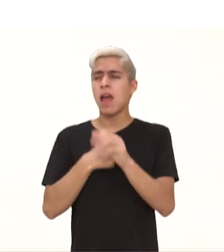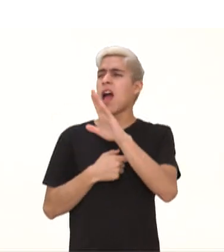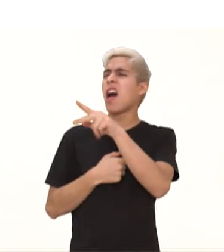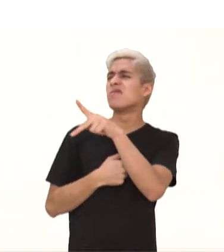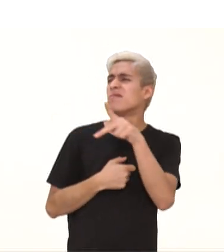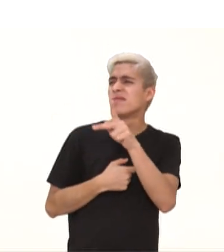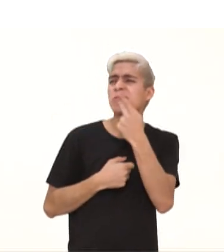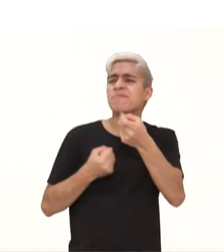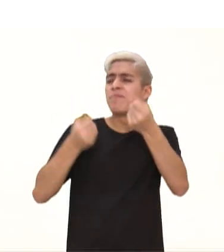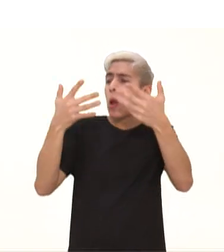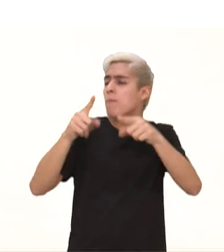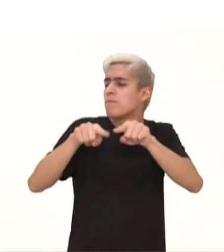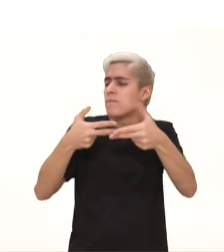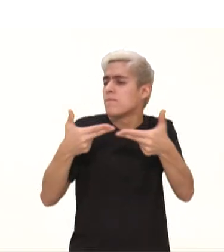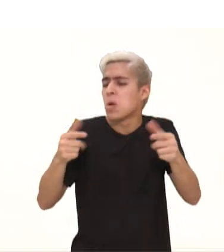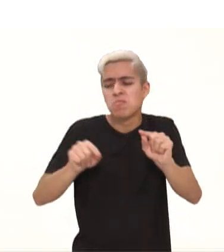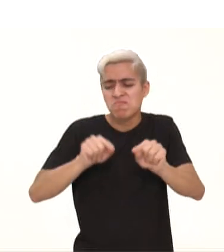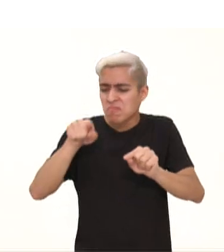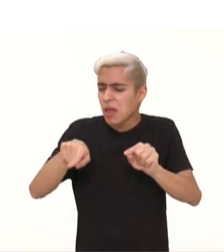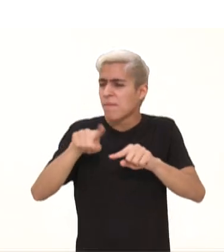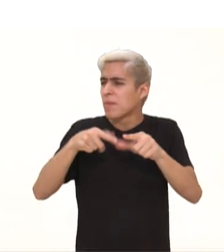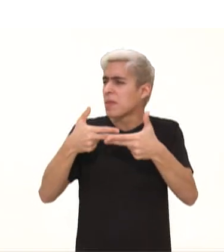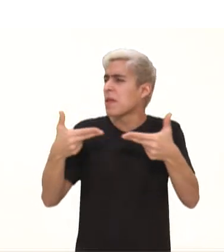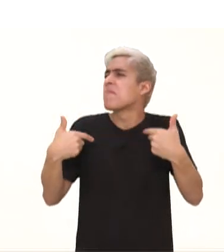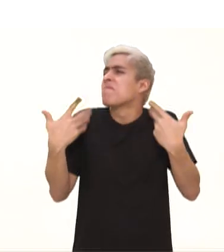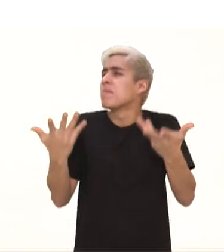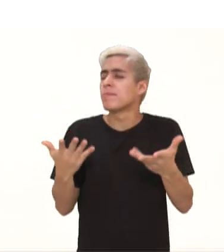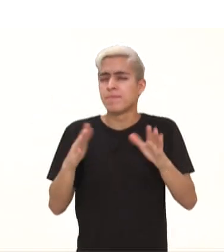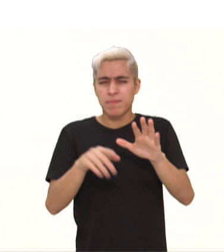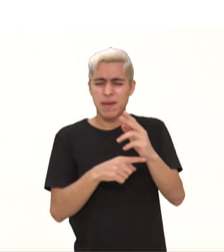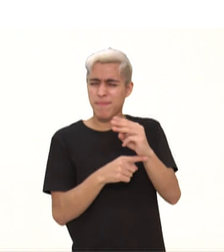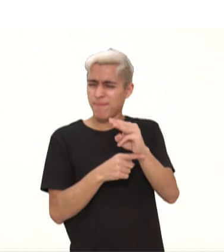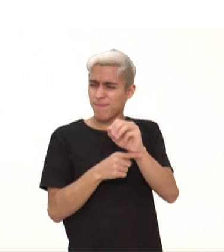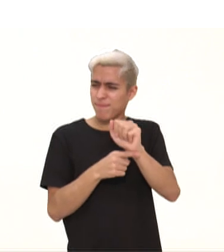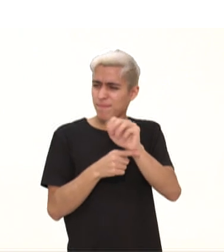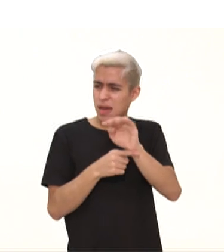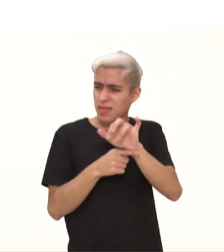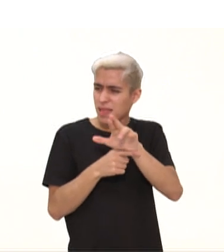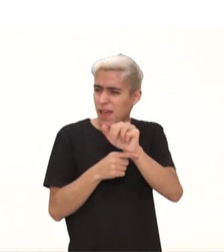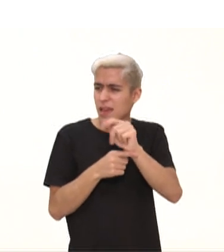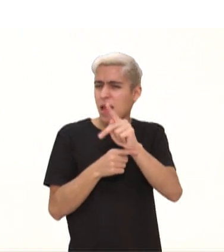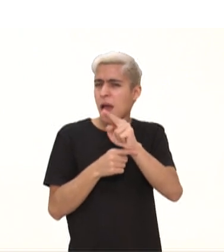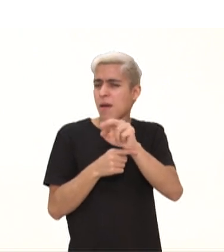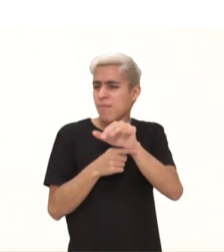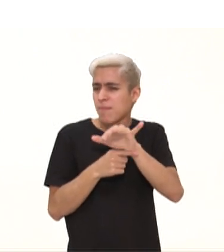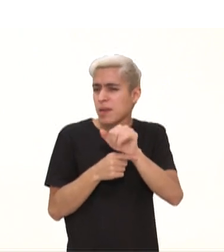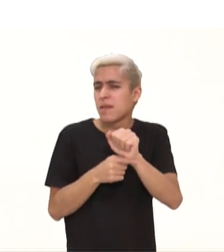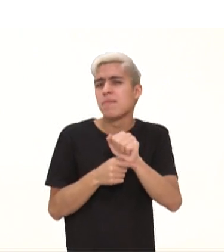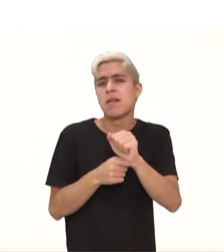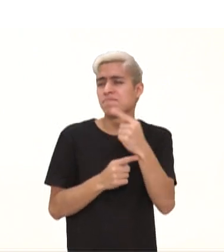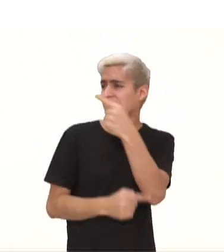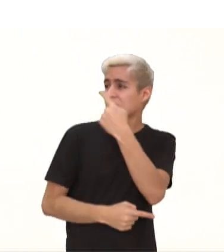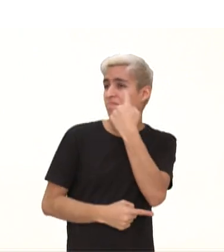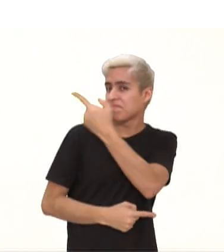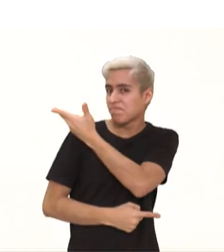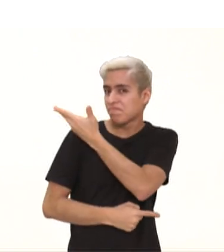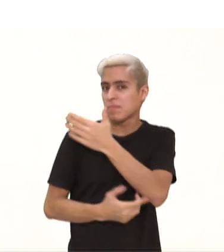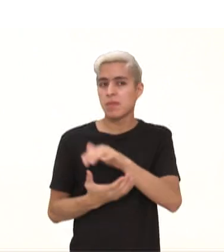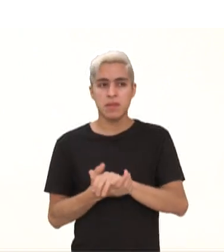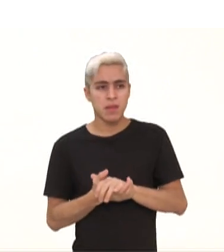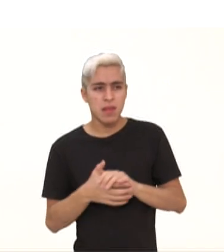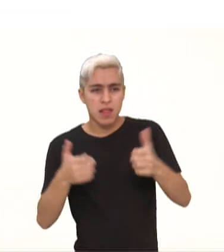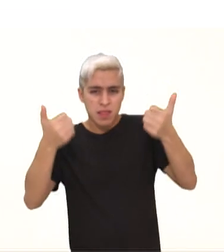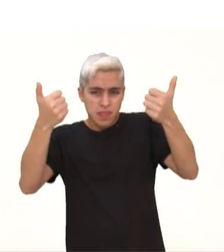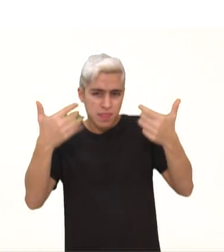você falou de matéria-prima, mas o que é matéria-prima? Então, vamos pensar. O conceito básico ali, quando eu digo matéria-prima, né?